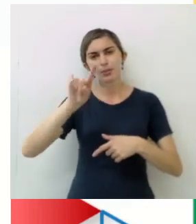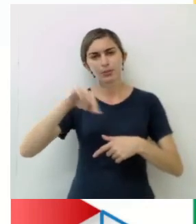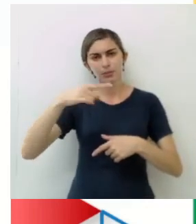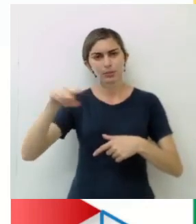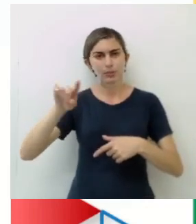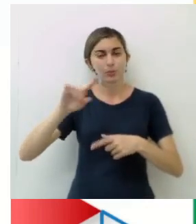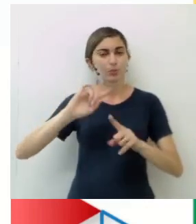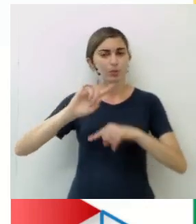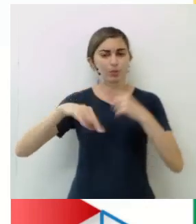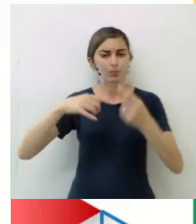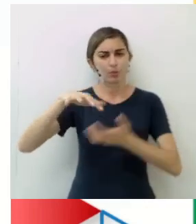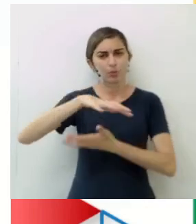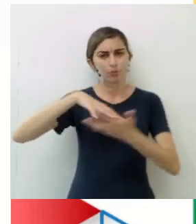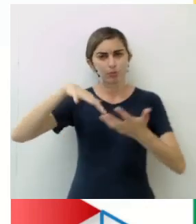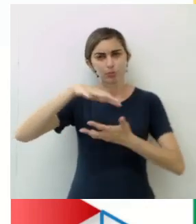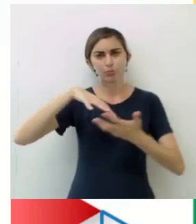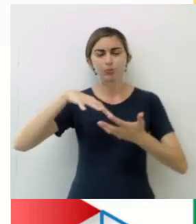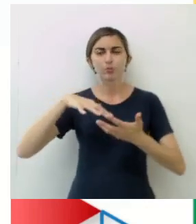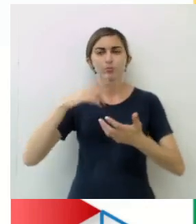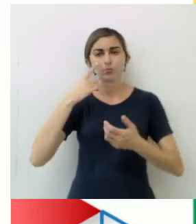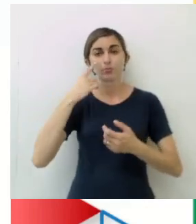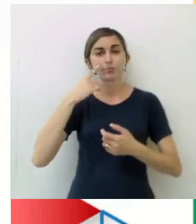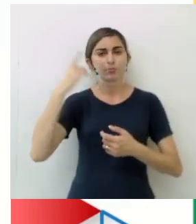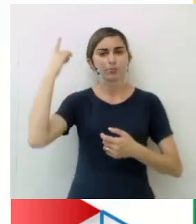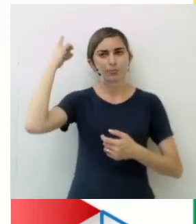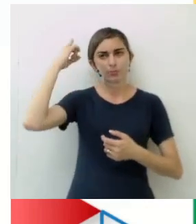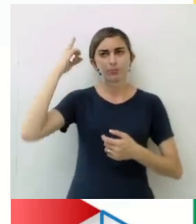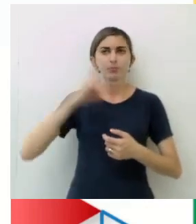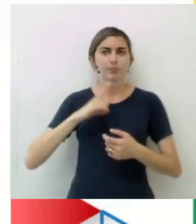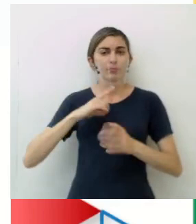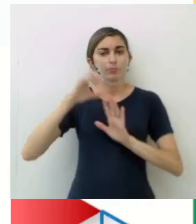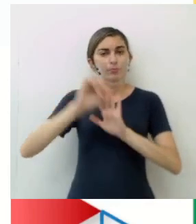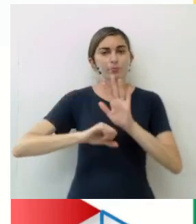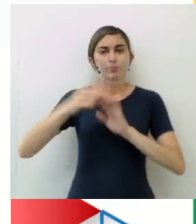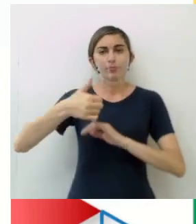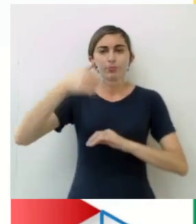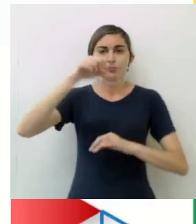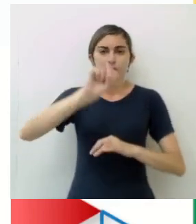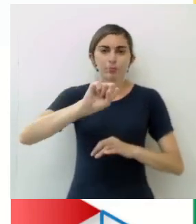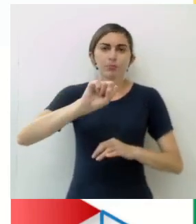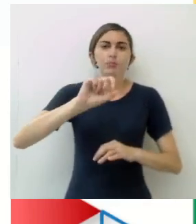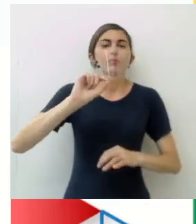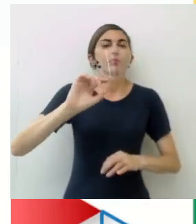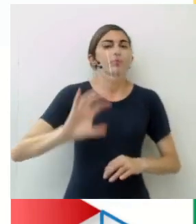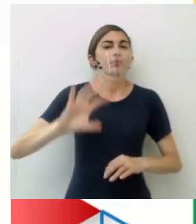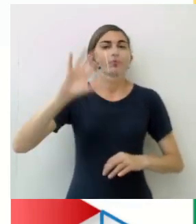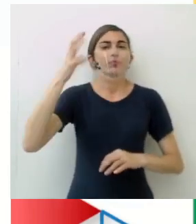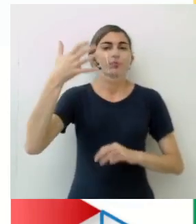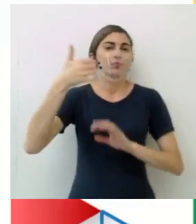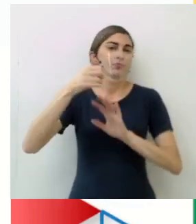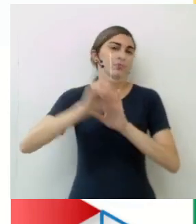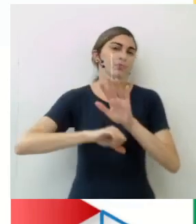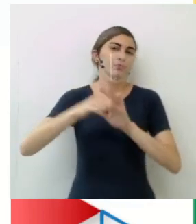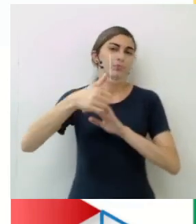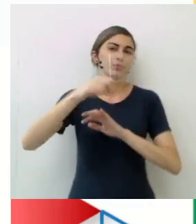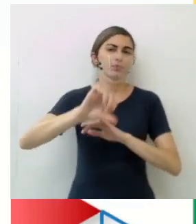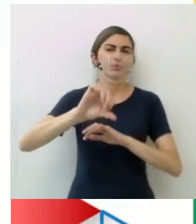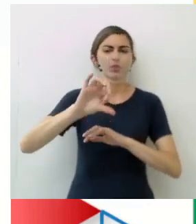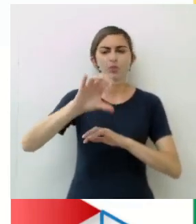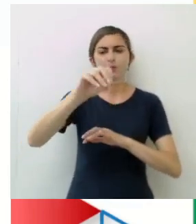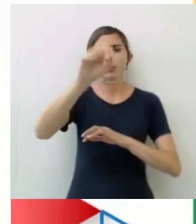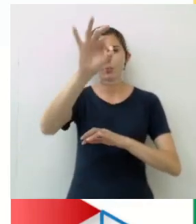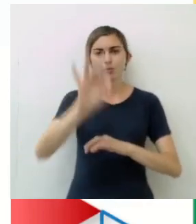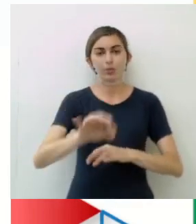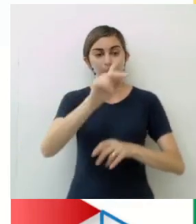si. Certo? Então, primeiro ponto, a gente tem o século XVIII. O que é que aconteceu nesse século XVIII? 90%